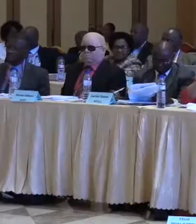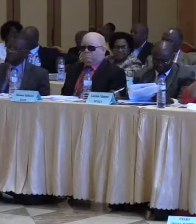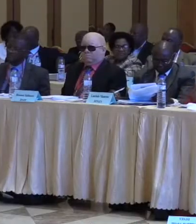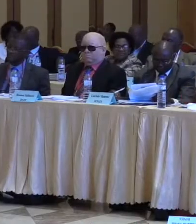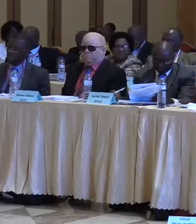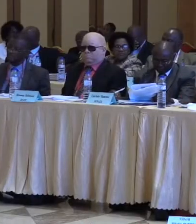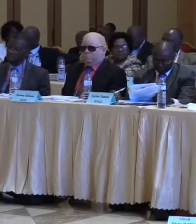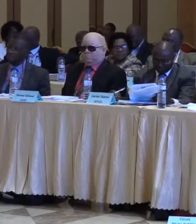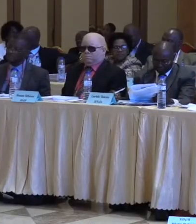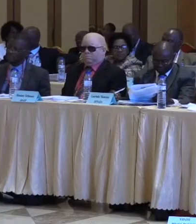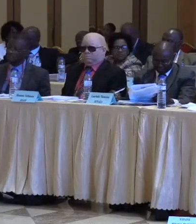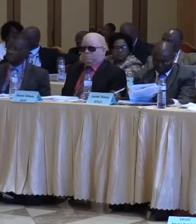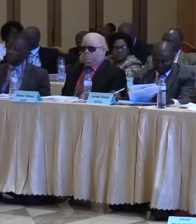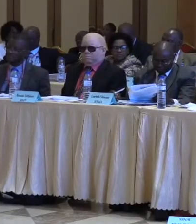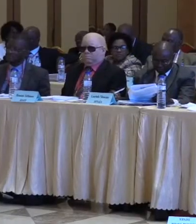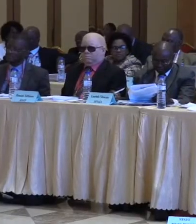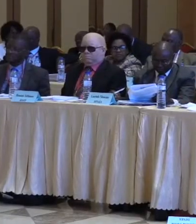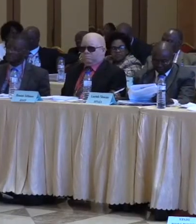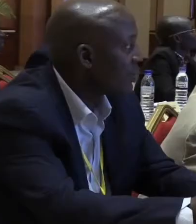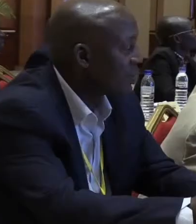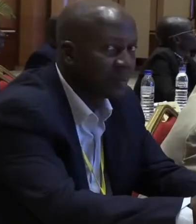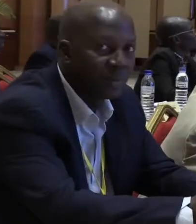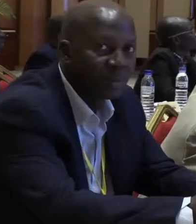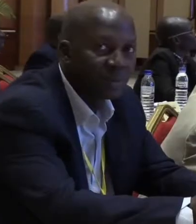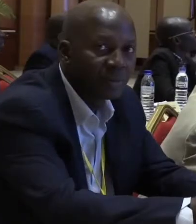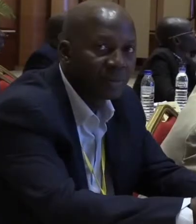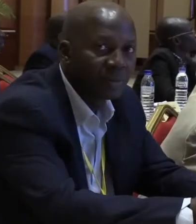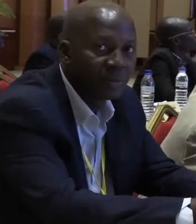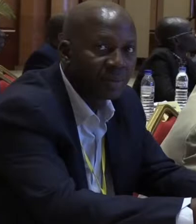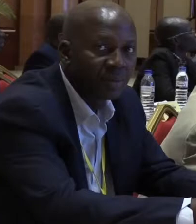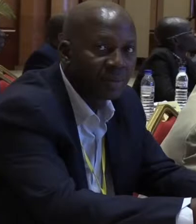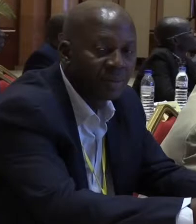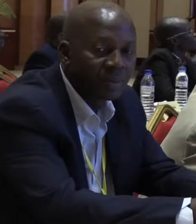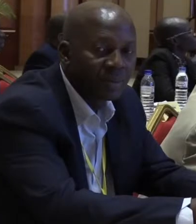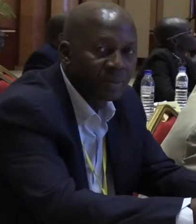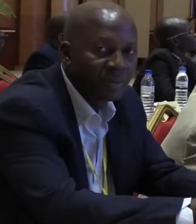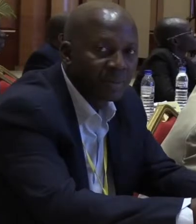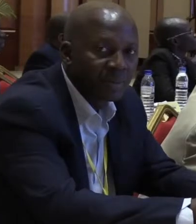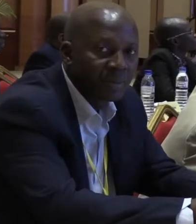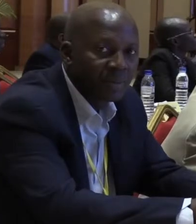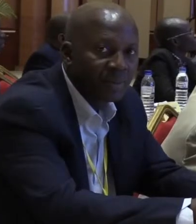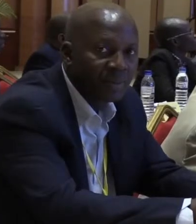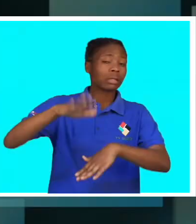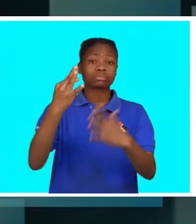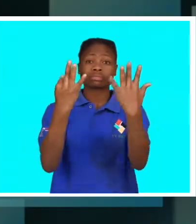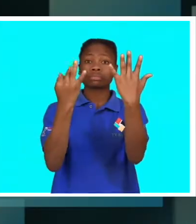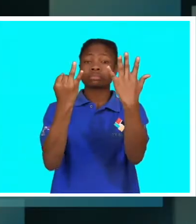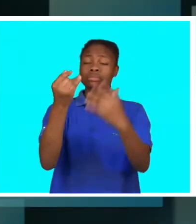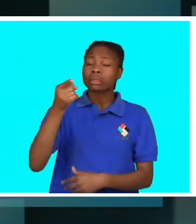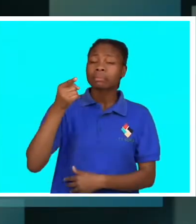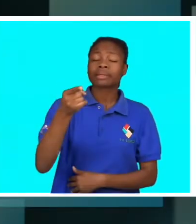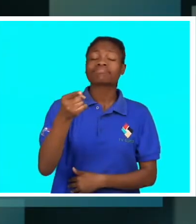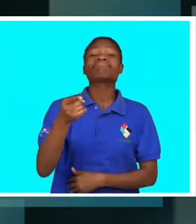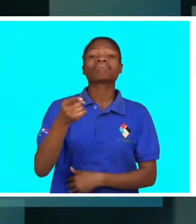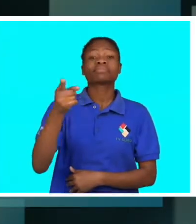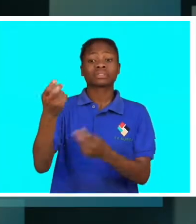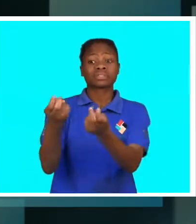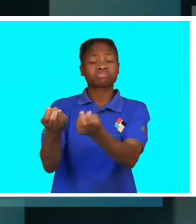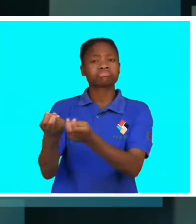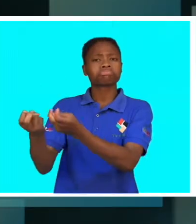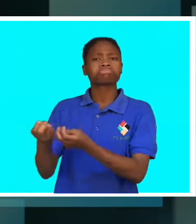Desenvolvimento Humano, Abel Assis, citado pela Rádio Moçambique, o país tem mais de 87 mil alunos com necessidades